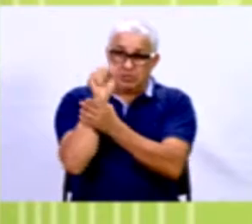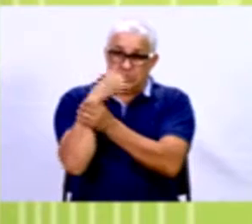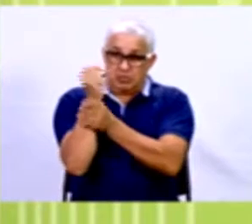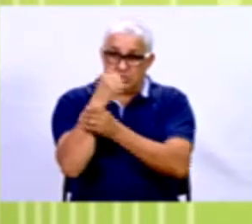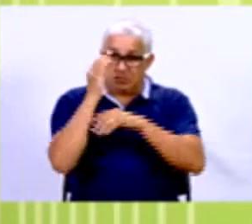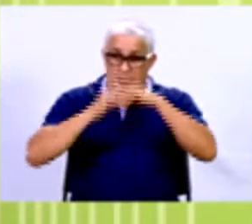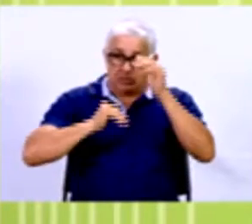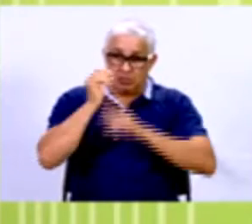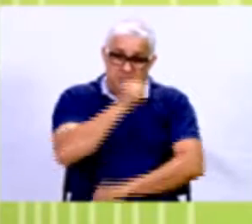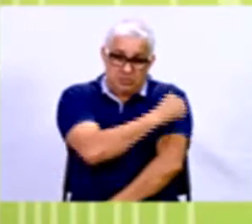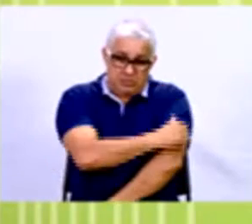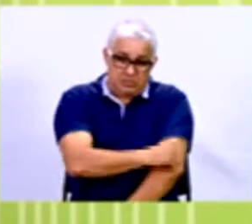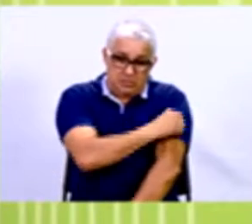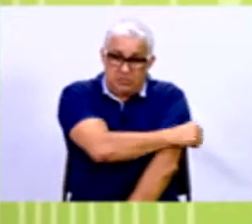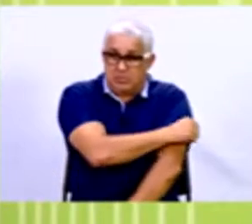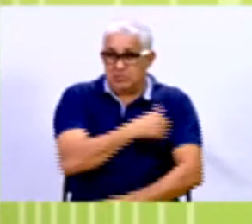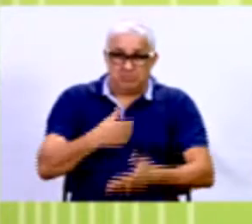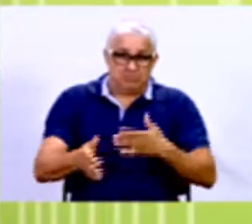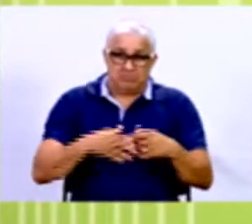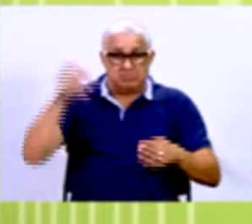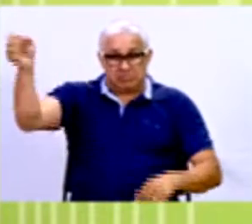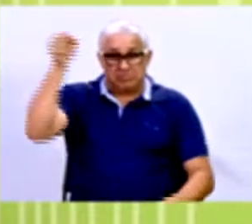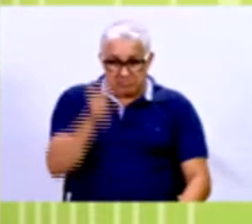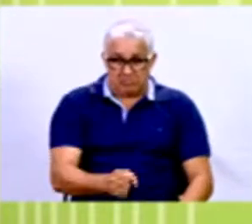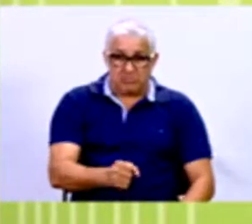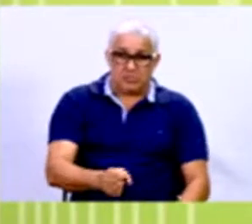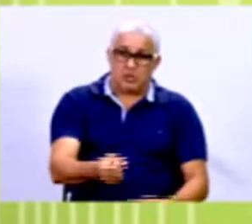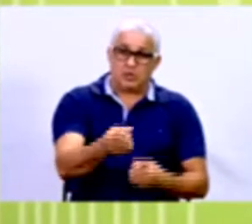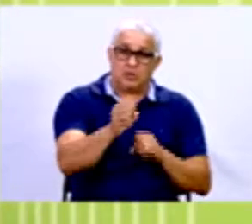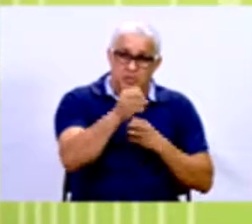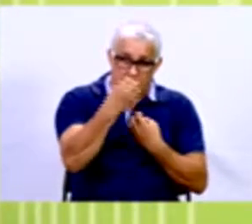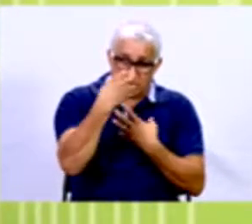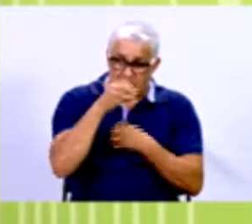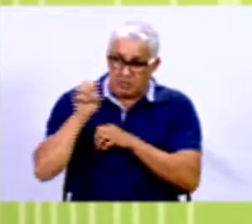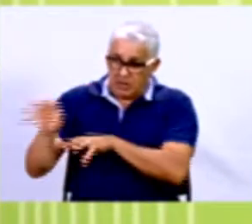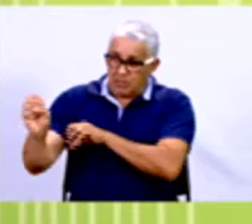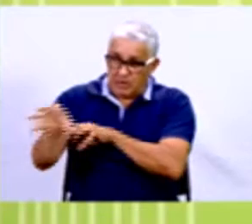seja um enfermeiro, para prestar